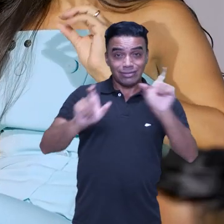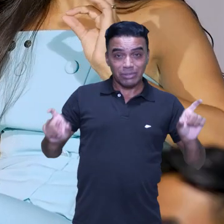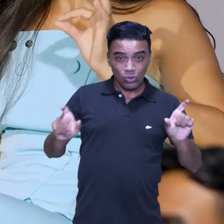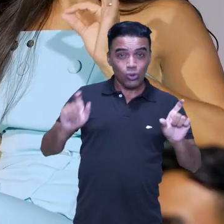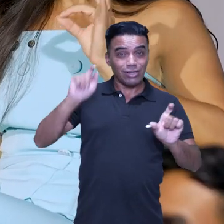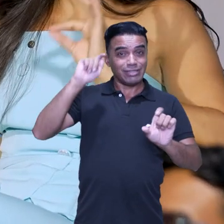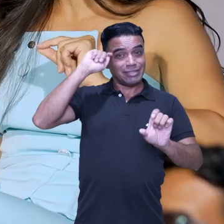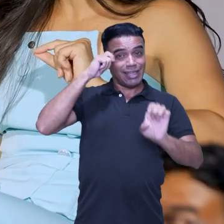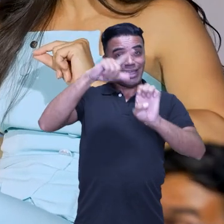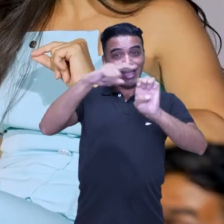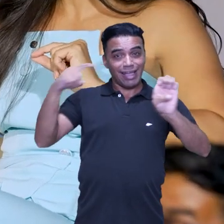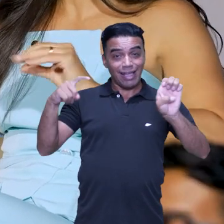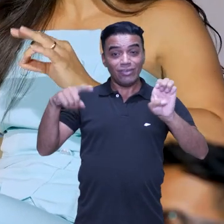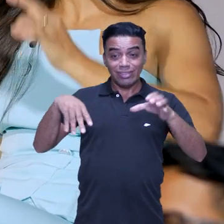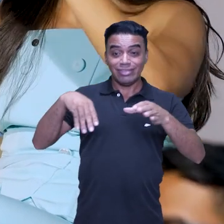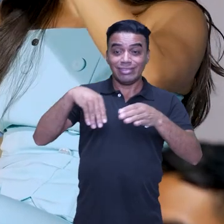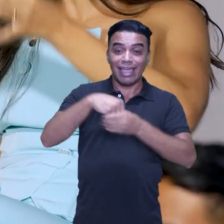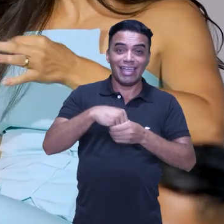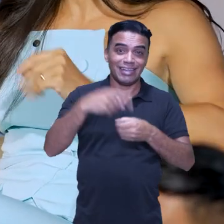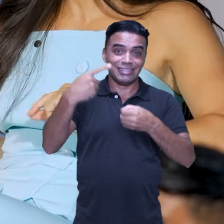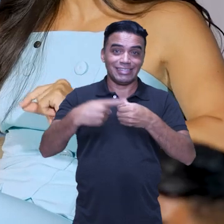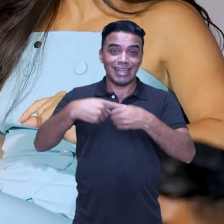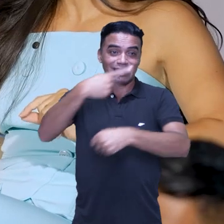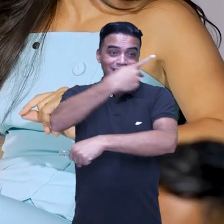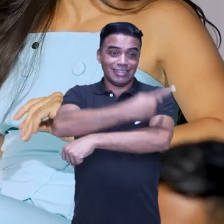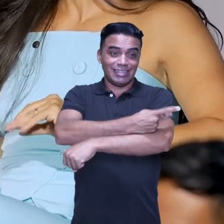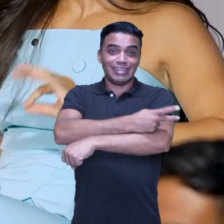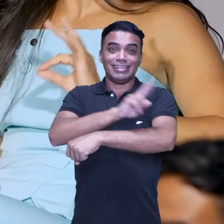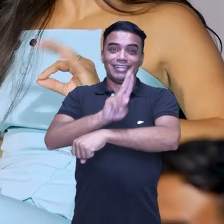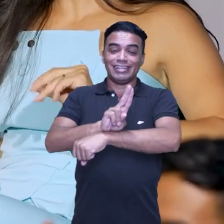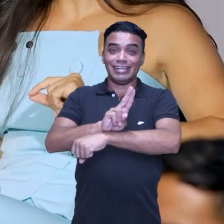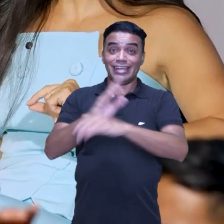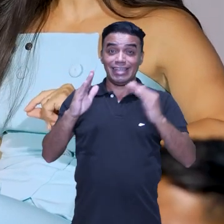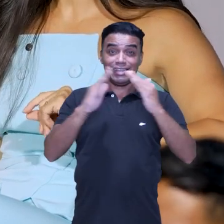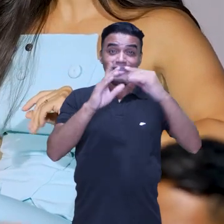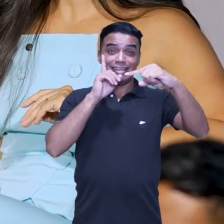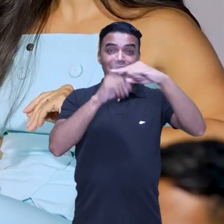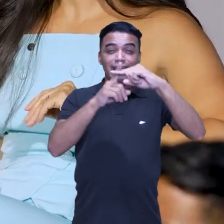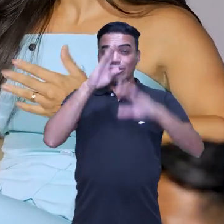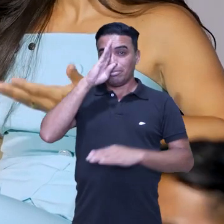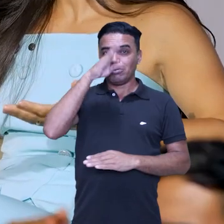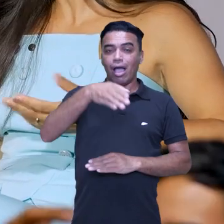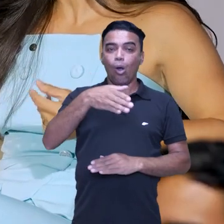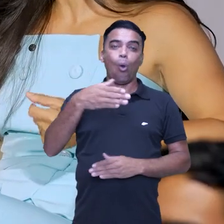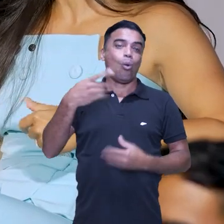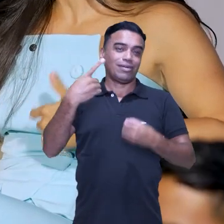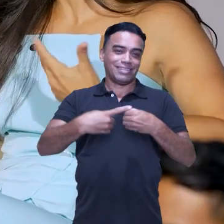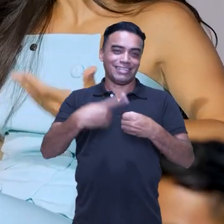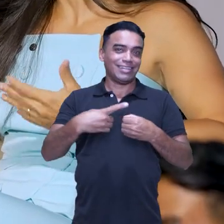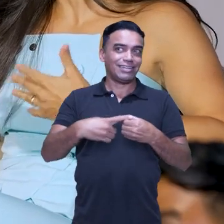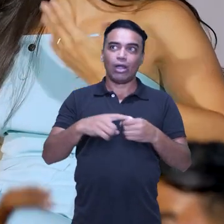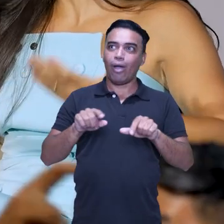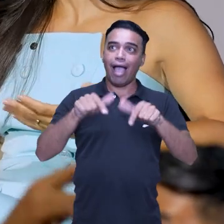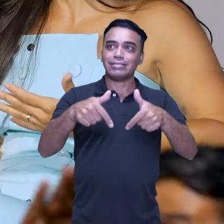afroempreendedores no coração da cidade, né, na Igreja Matriz de Paracatu, é muito mais que um ato cultural, ou